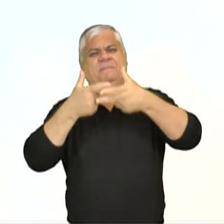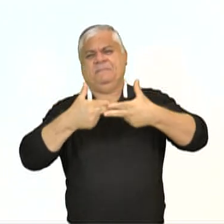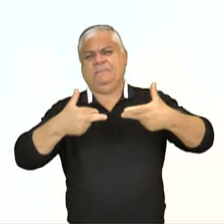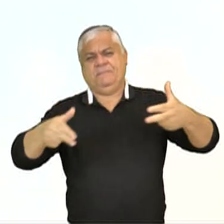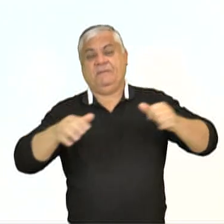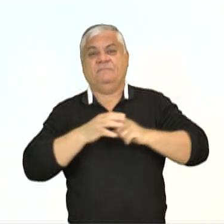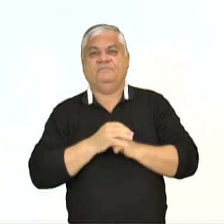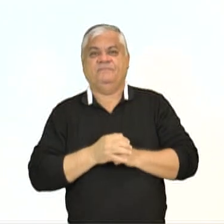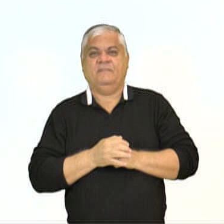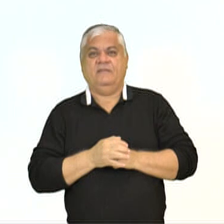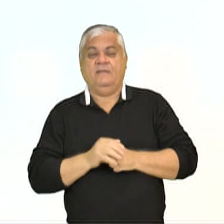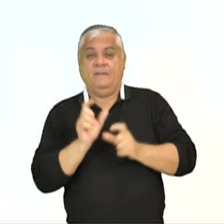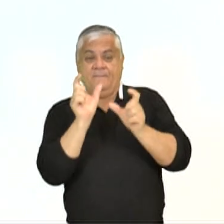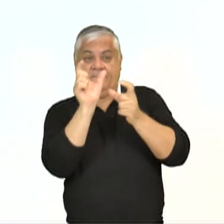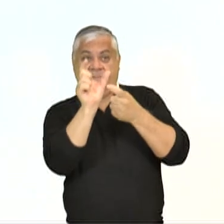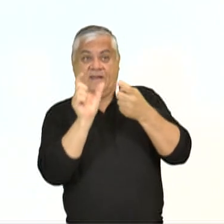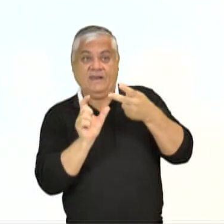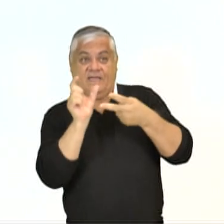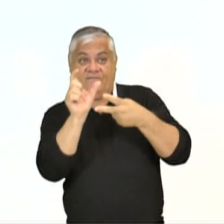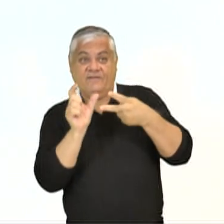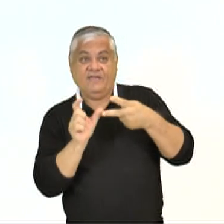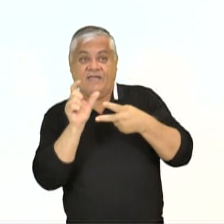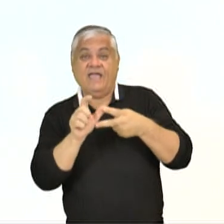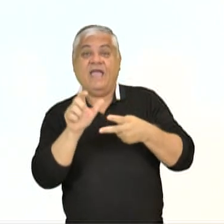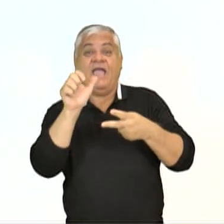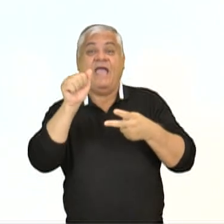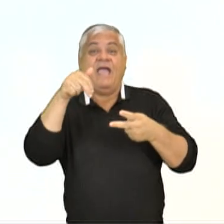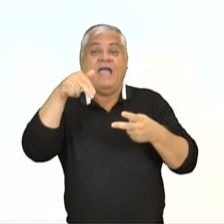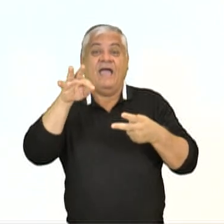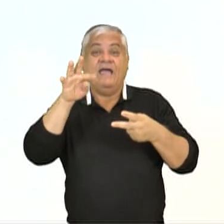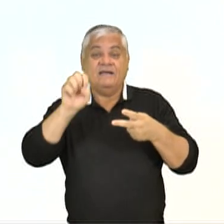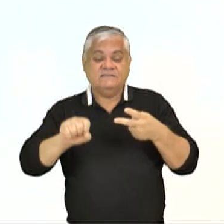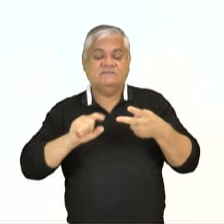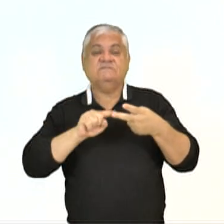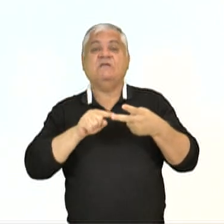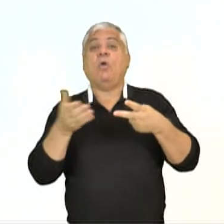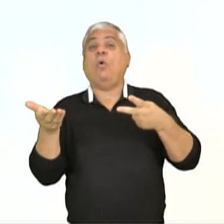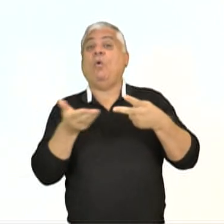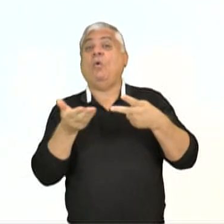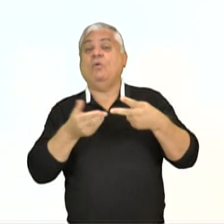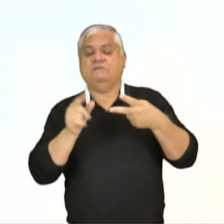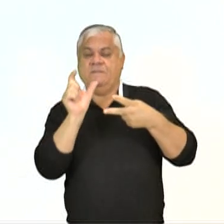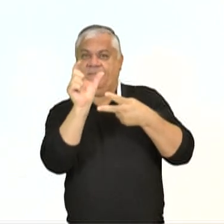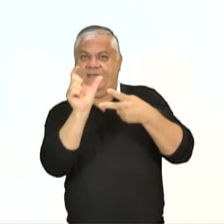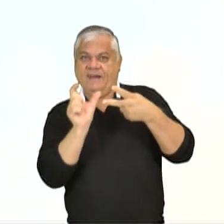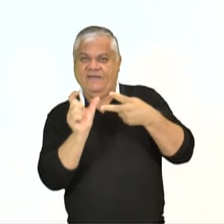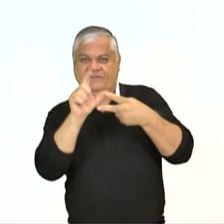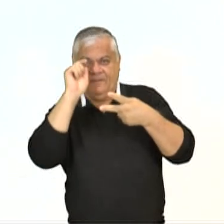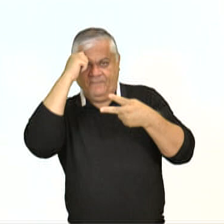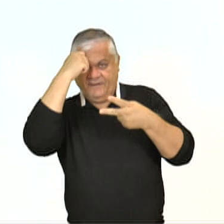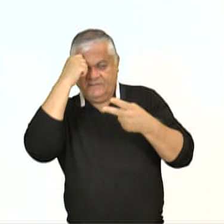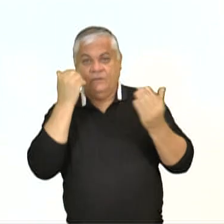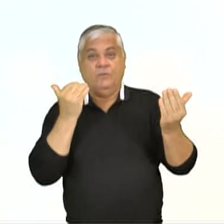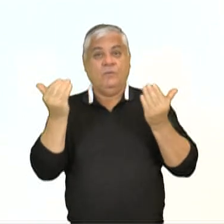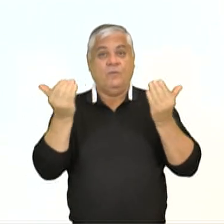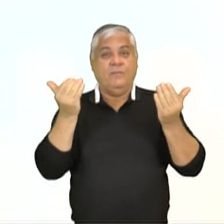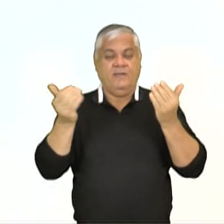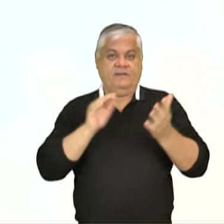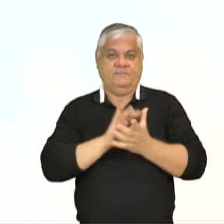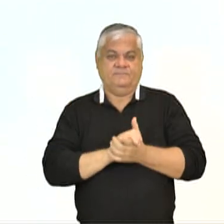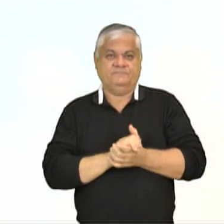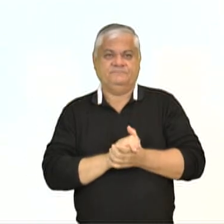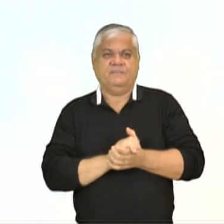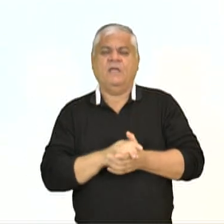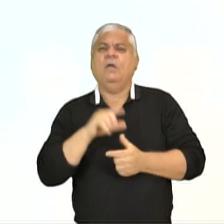duas palavras destacadas no trecho são responsáveis pela relação de comparação na frase.